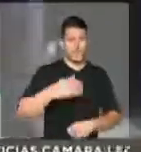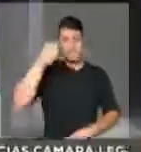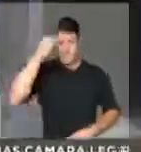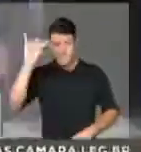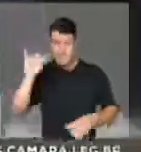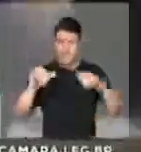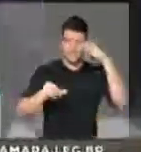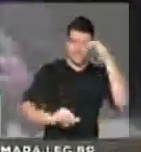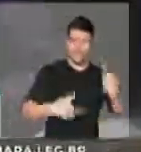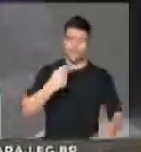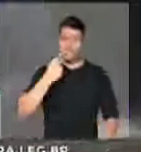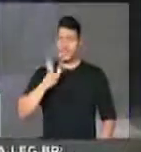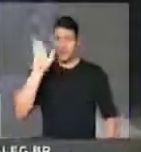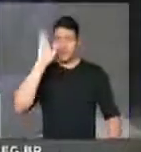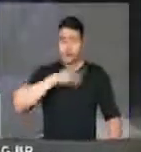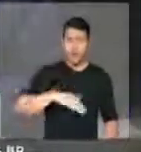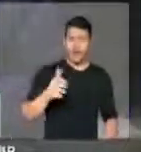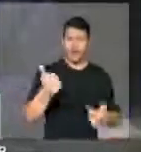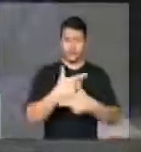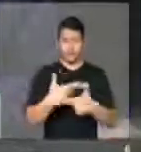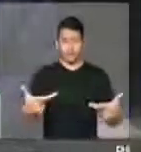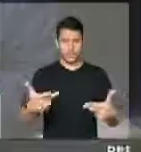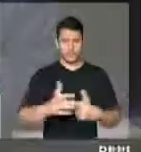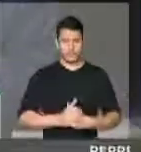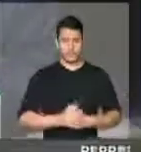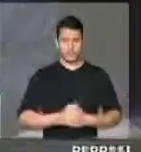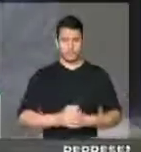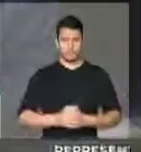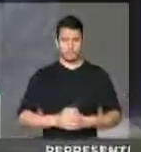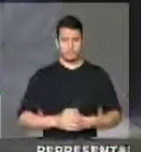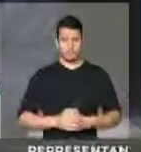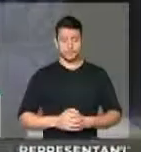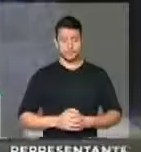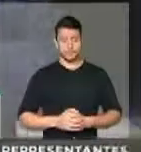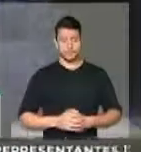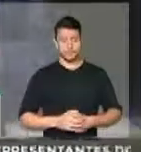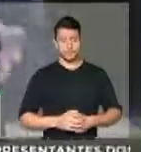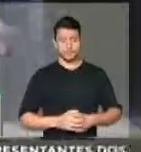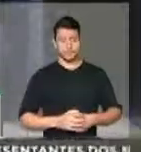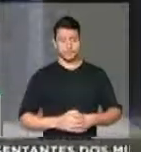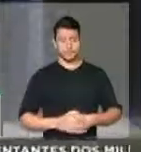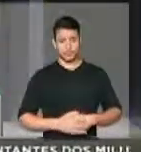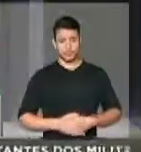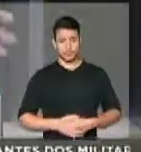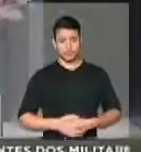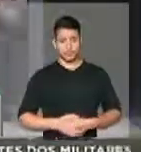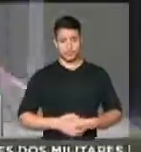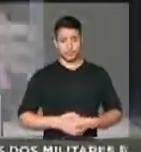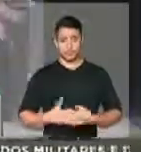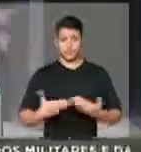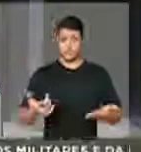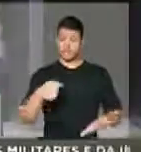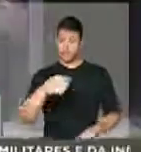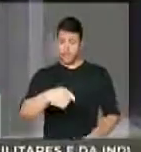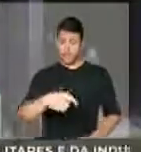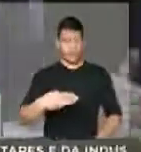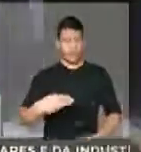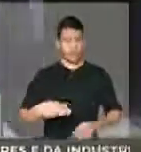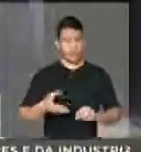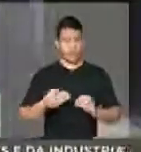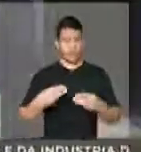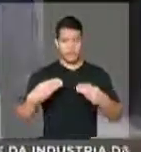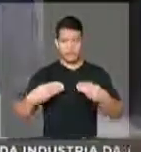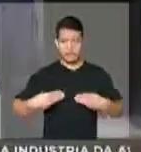a ofender, inclusive, dirigentes de países irmãos. É esse o ministro